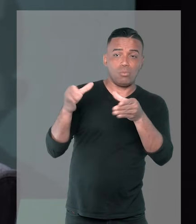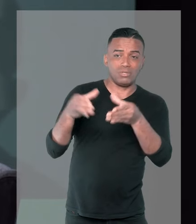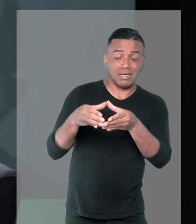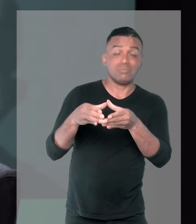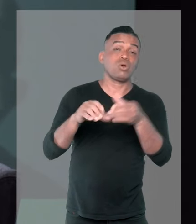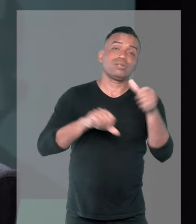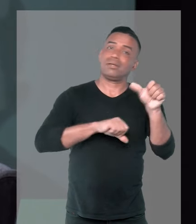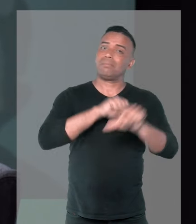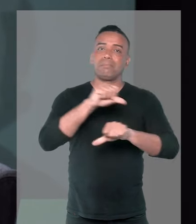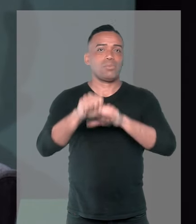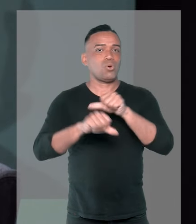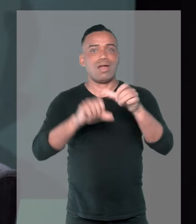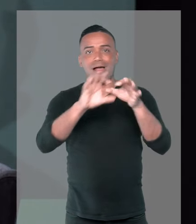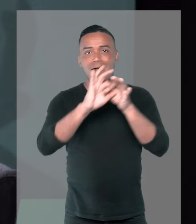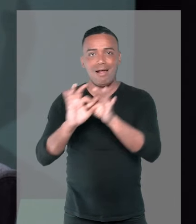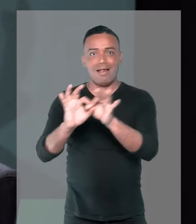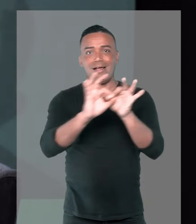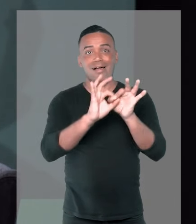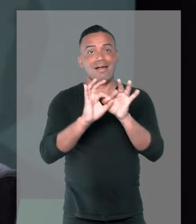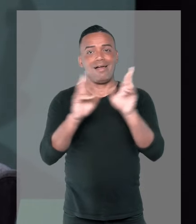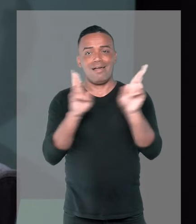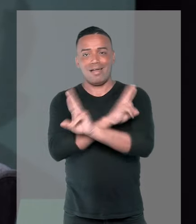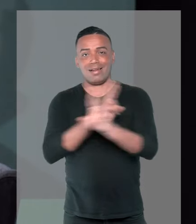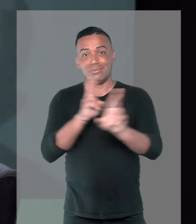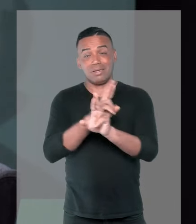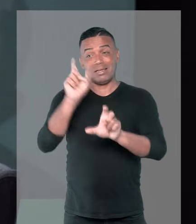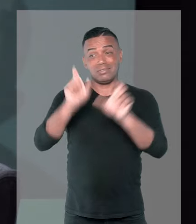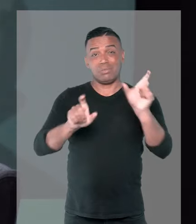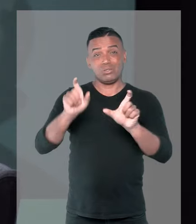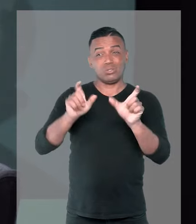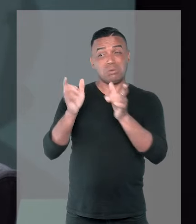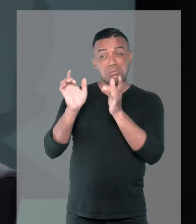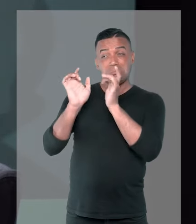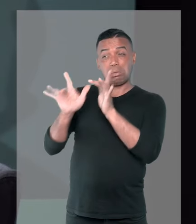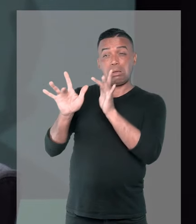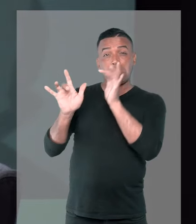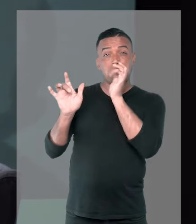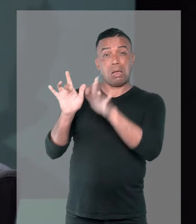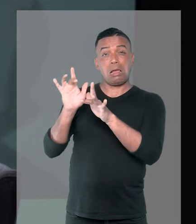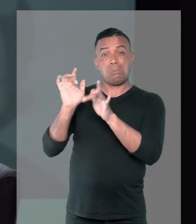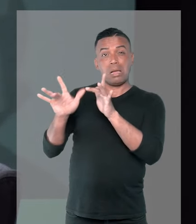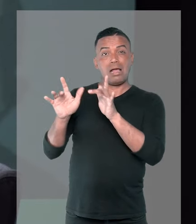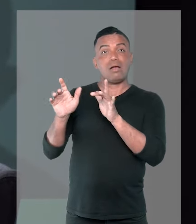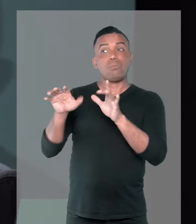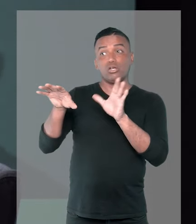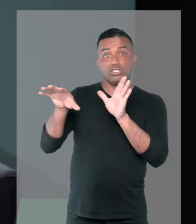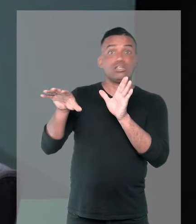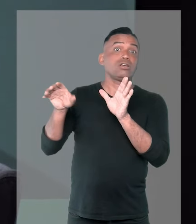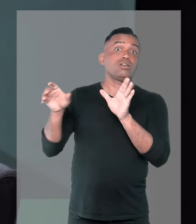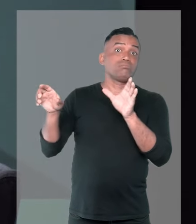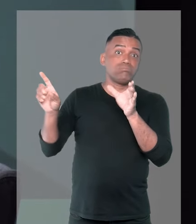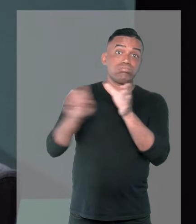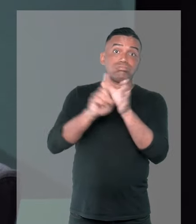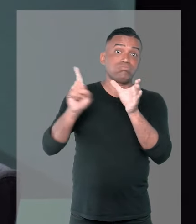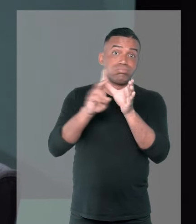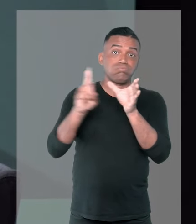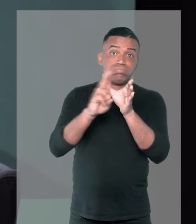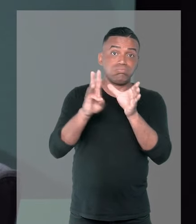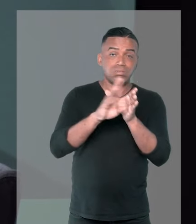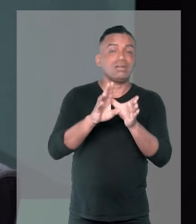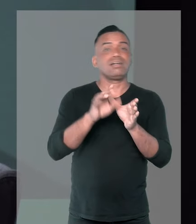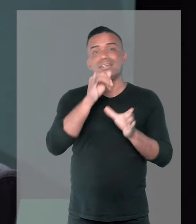arranjo das conexões e relacionamentos ali pessoas podem deixar a comunidade isso pode atrair outros você tava me relatando aqui que